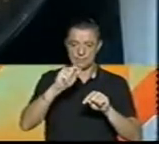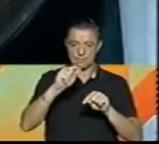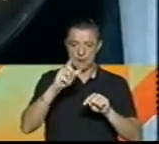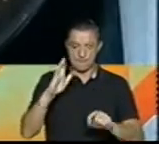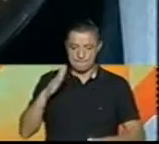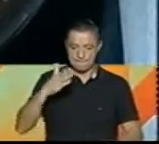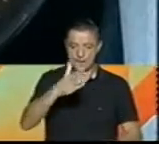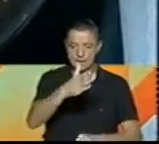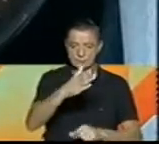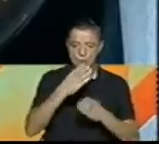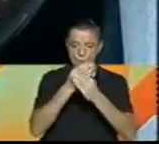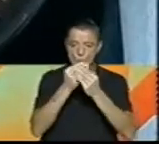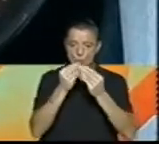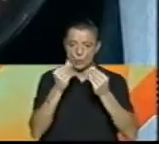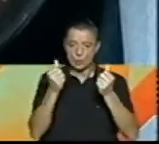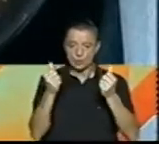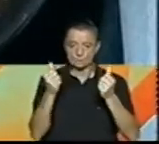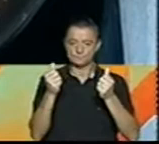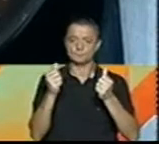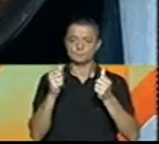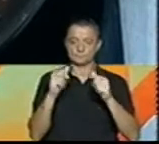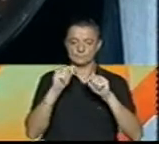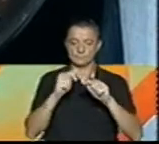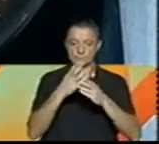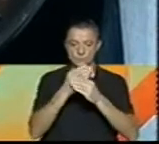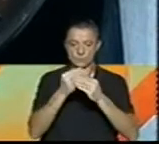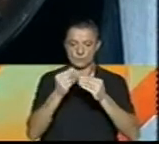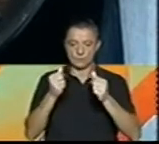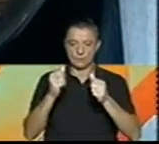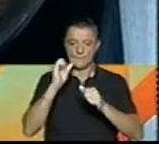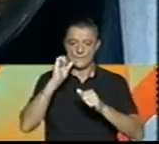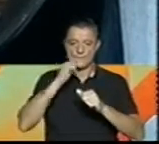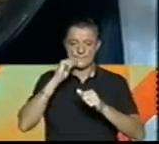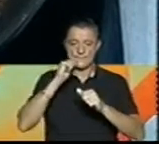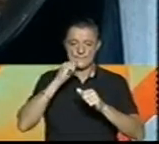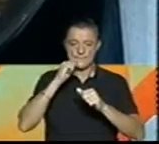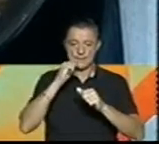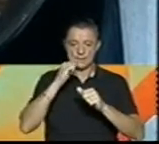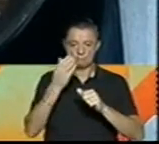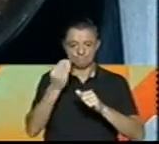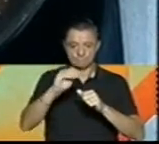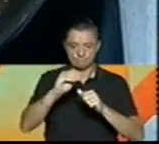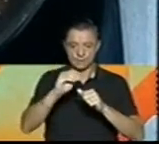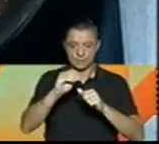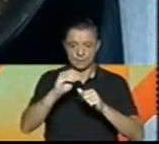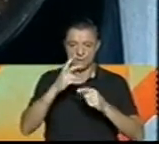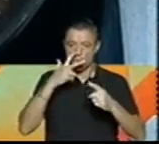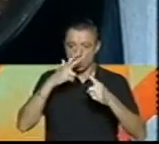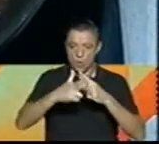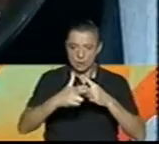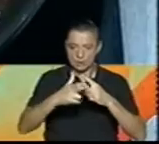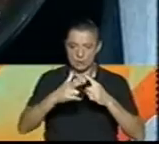peixes com muita gordura, não é? Geralmente são peixes gordurosos e, portanto, o vinhão, o tal acidez do vinhão, acho que compensa. Cortar,